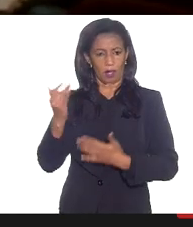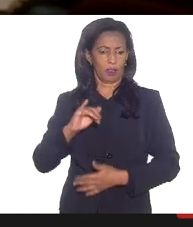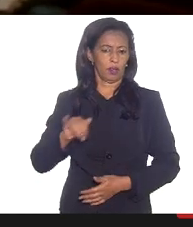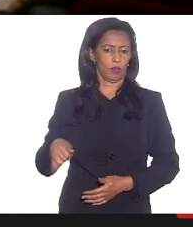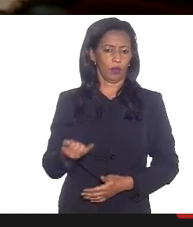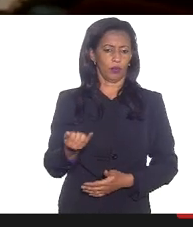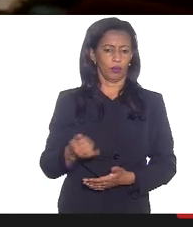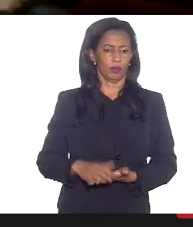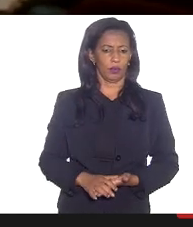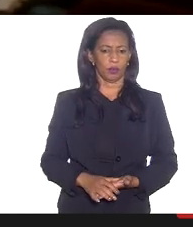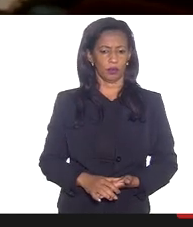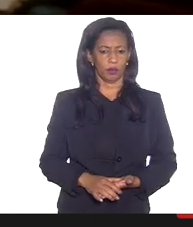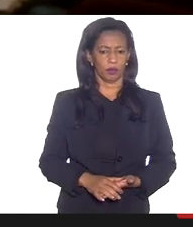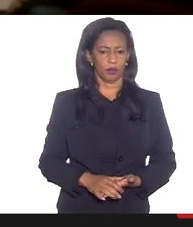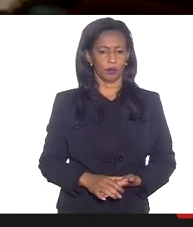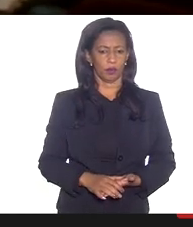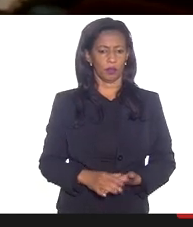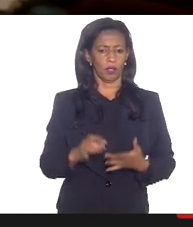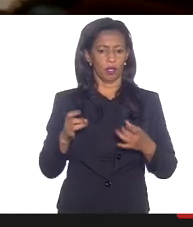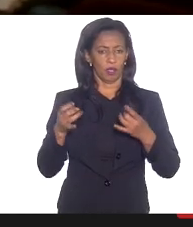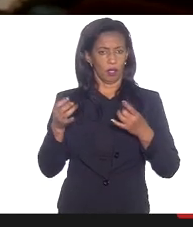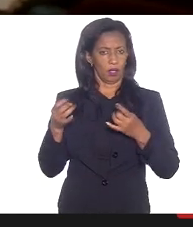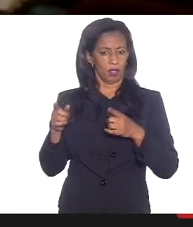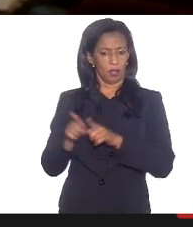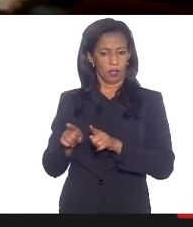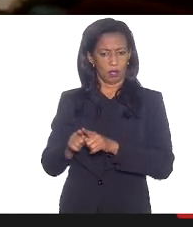oportunidade e deixar